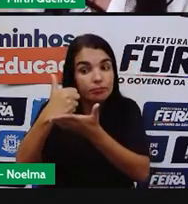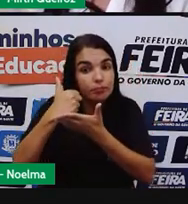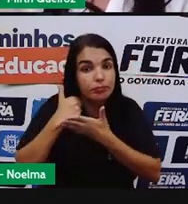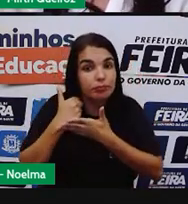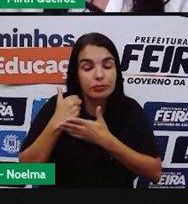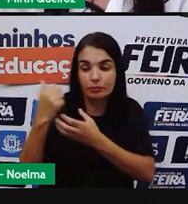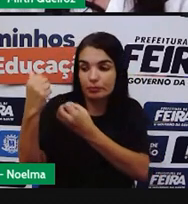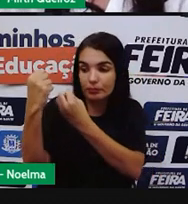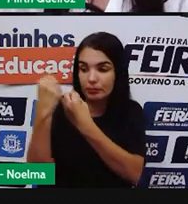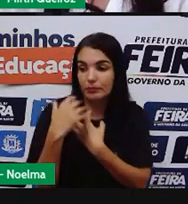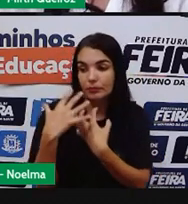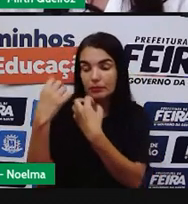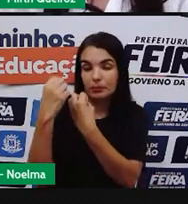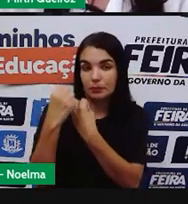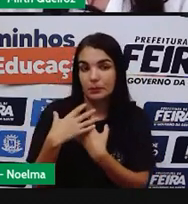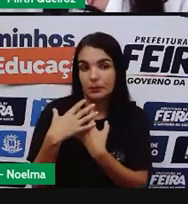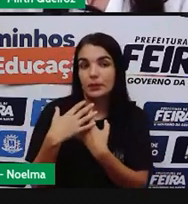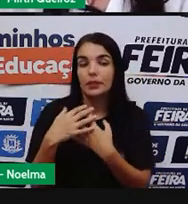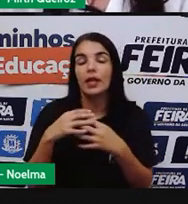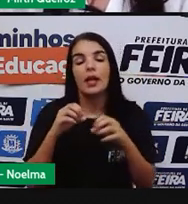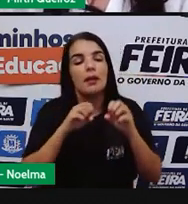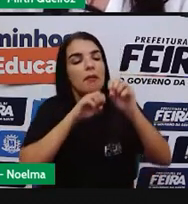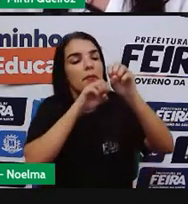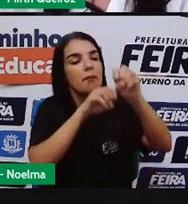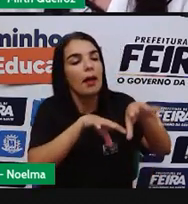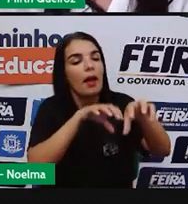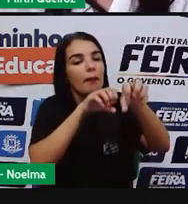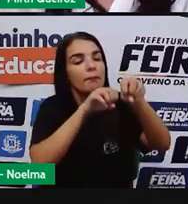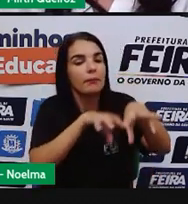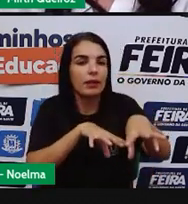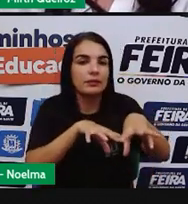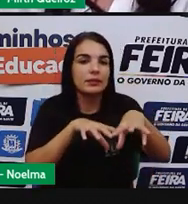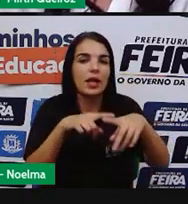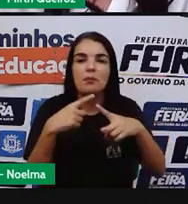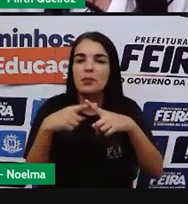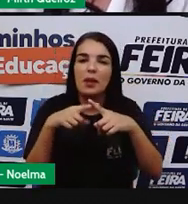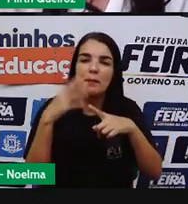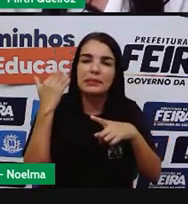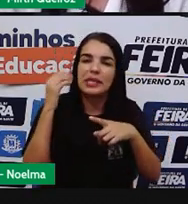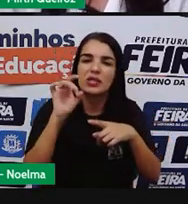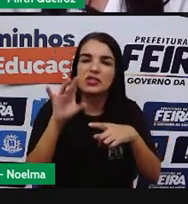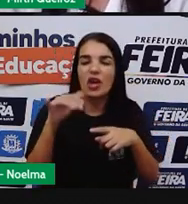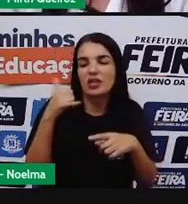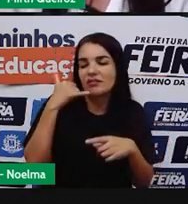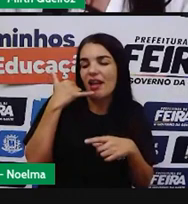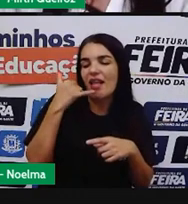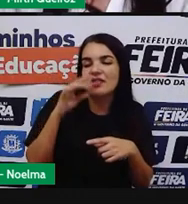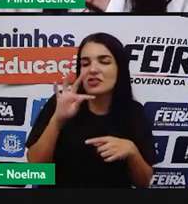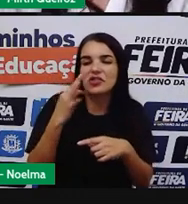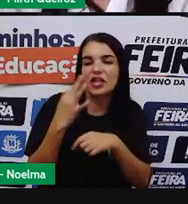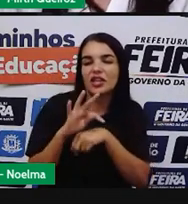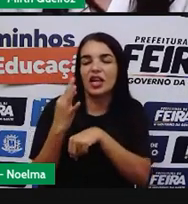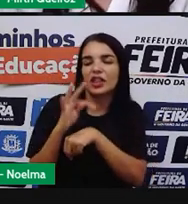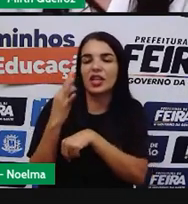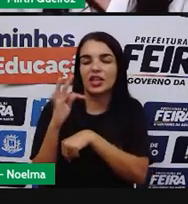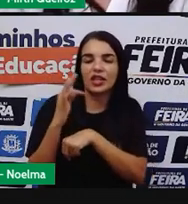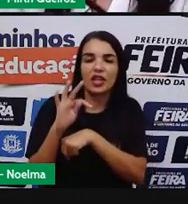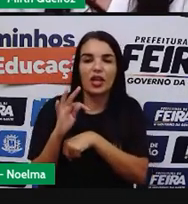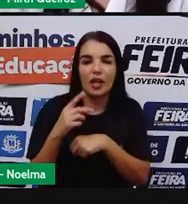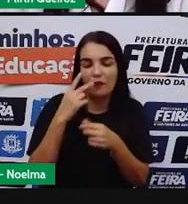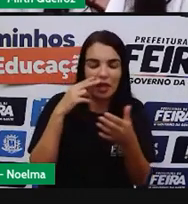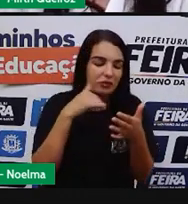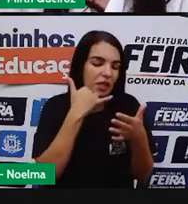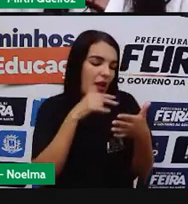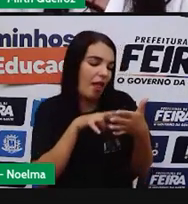aprendizagem. Antes você utilizava o celular só para joguinhos, para ver o TikTok, né? Hoje vocês